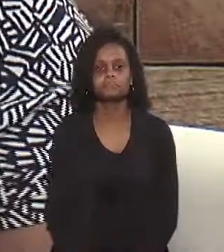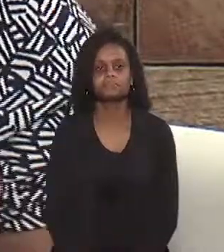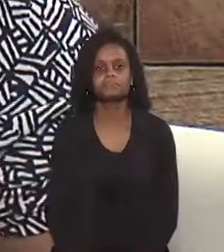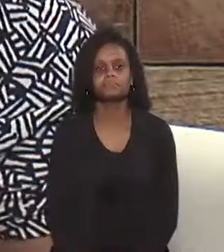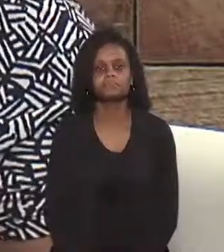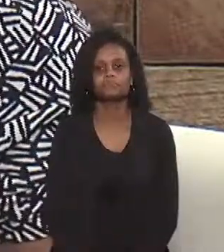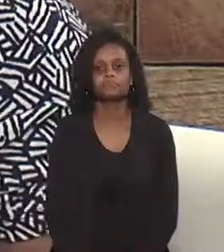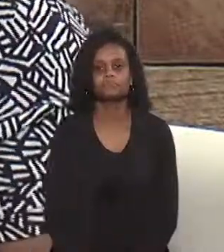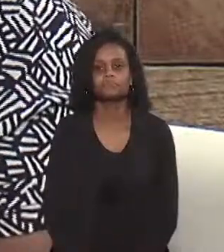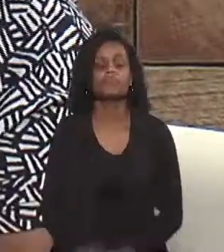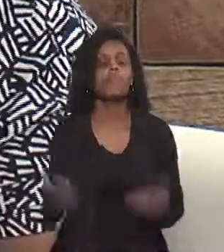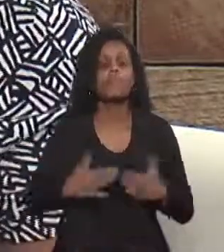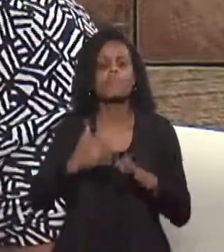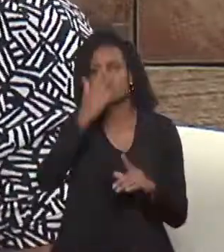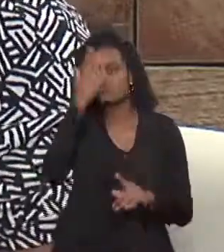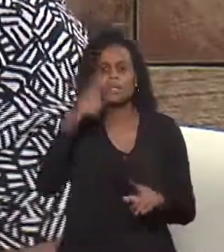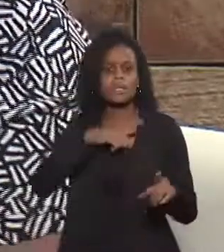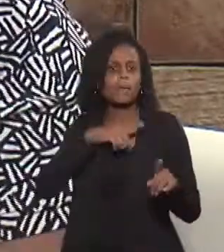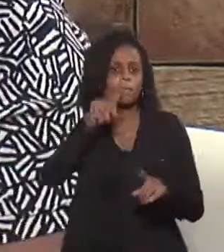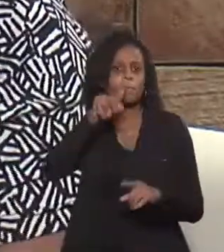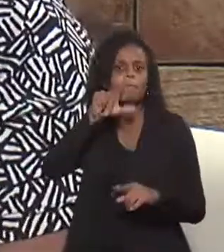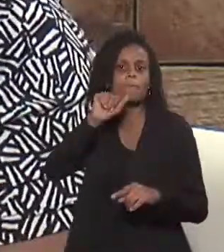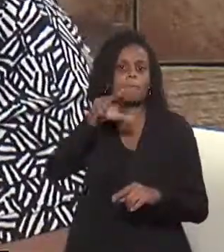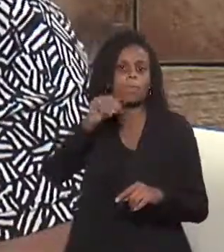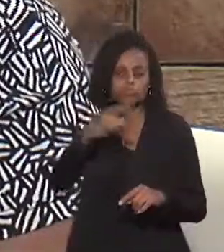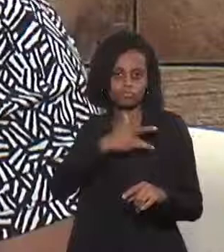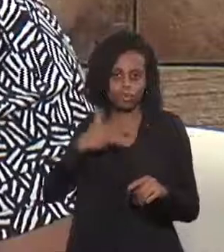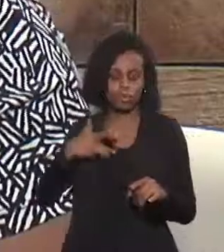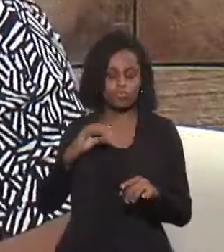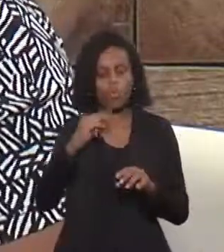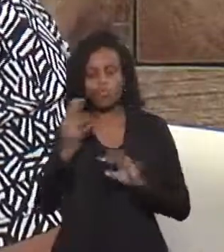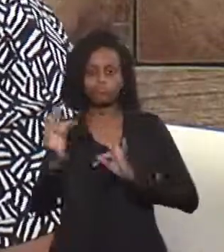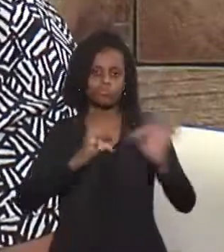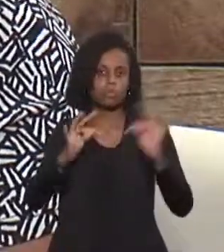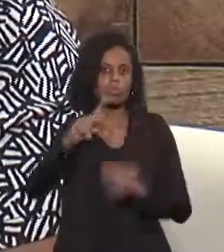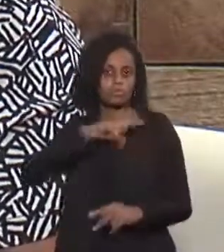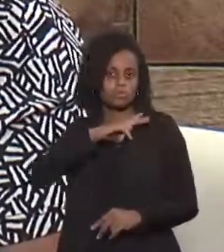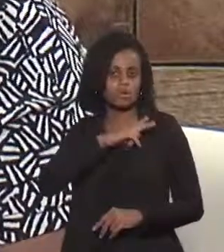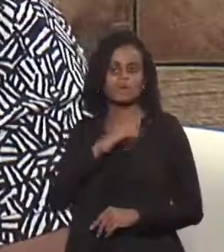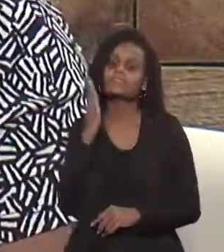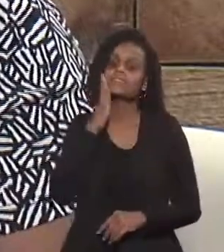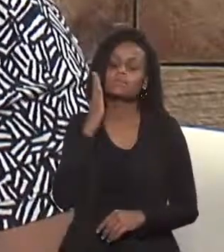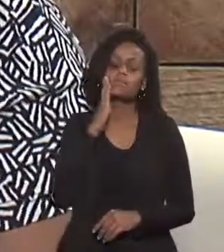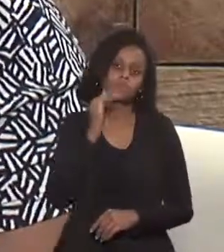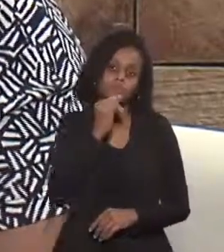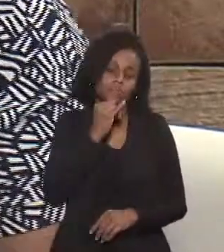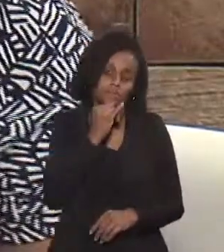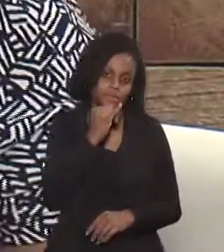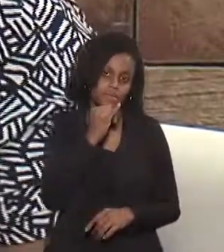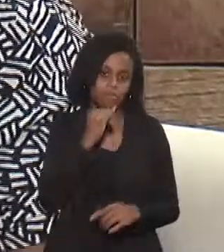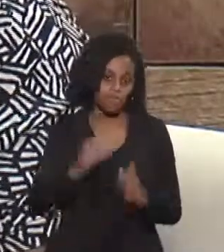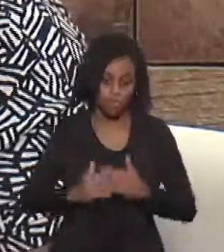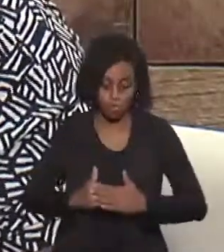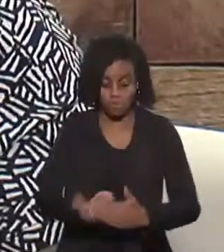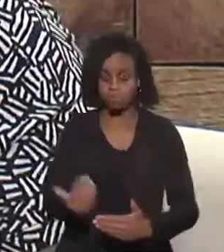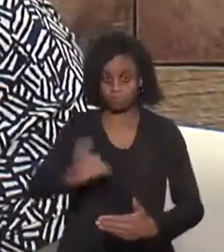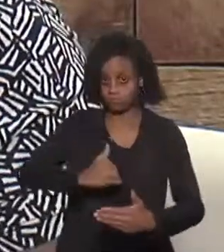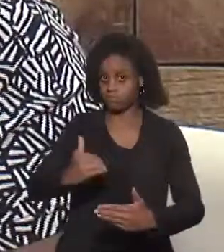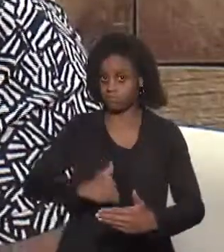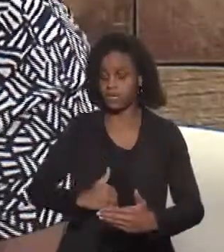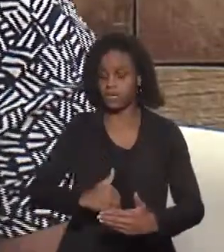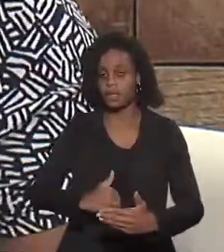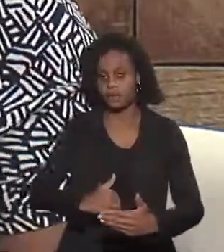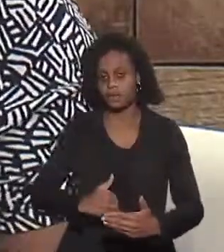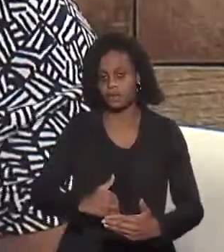quem tem acesso a um plano de saúde ou a um tratamento particular, sabe, por exemplo, que no caso do